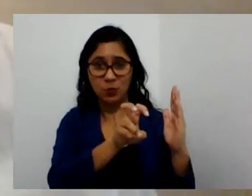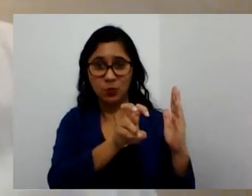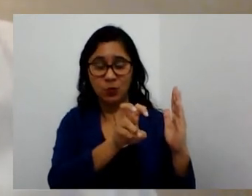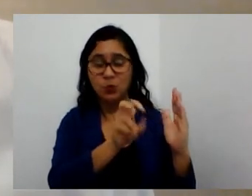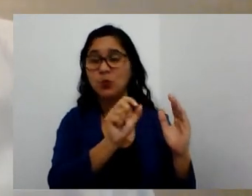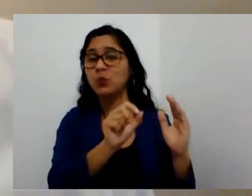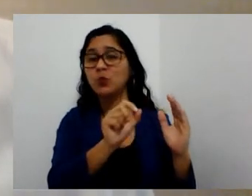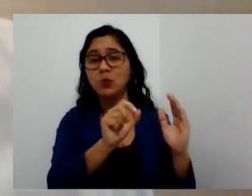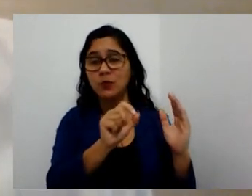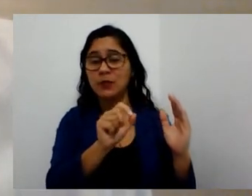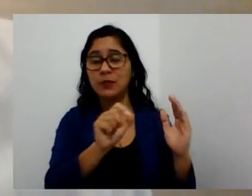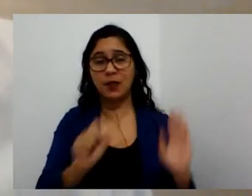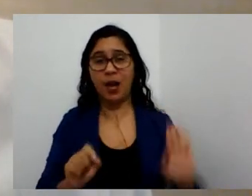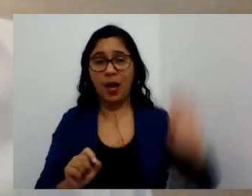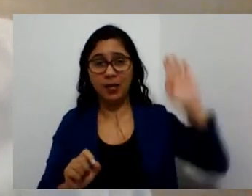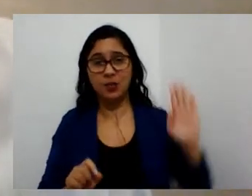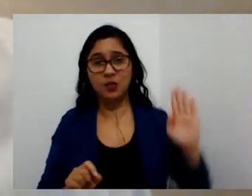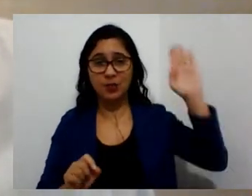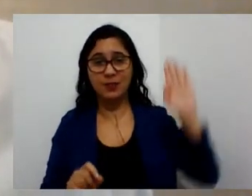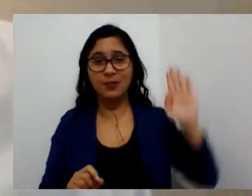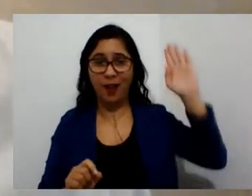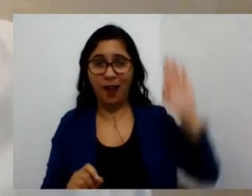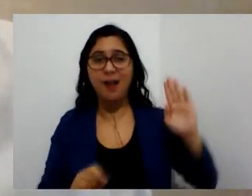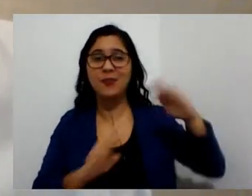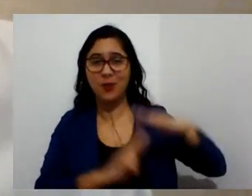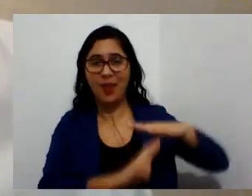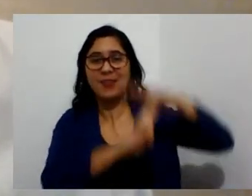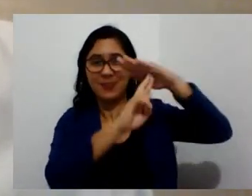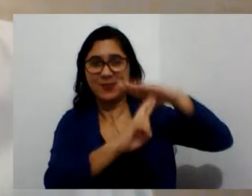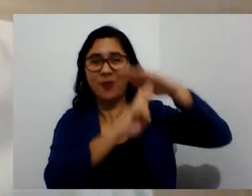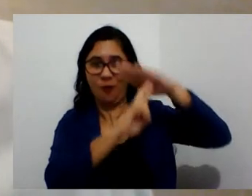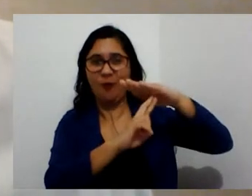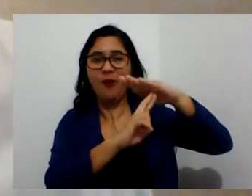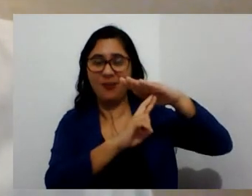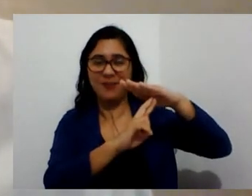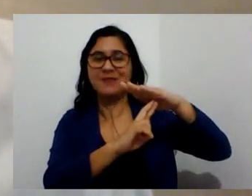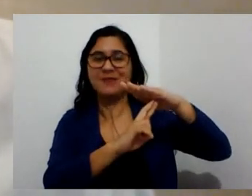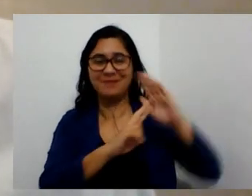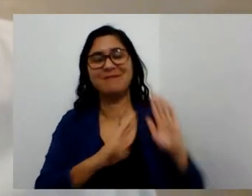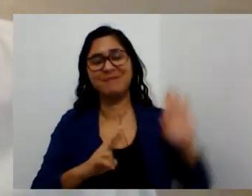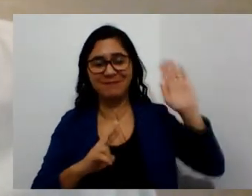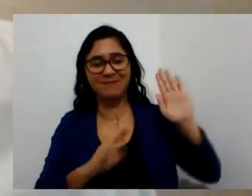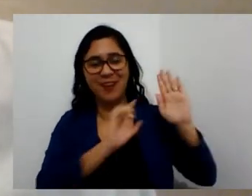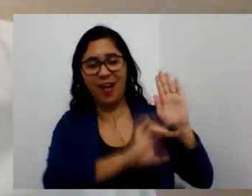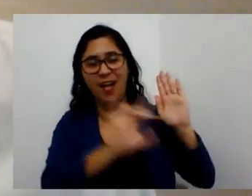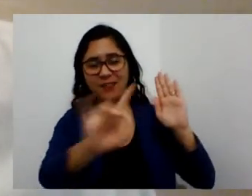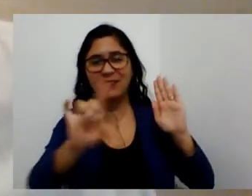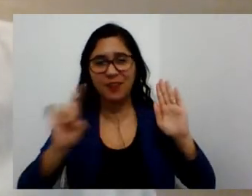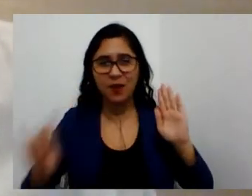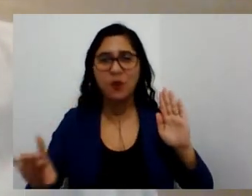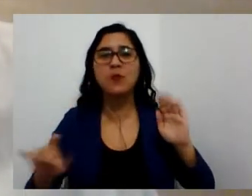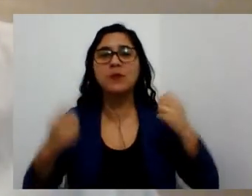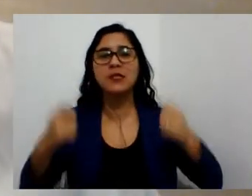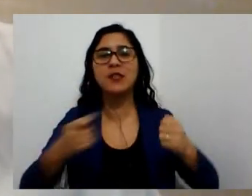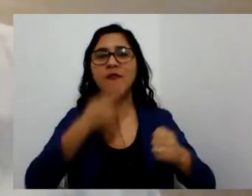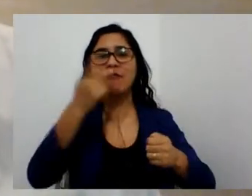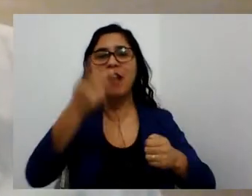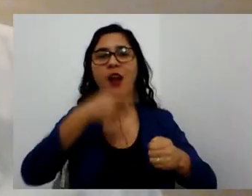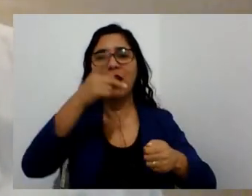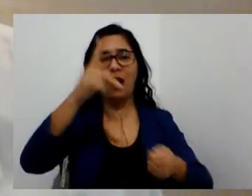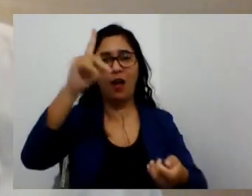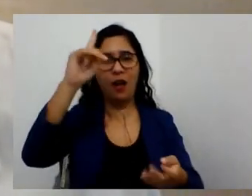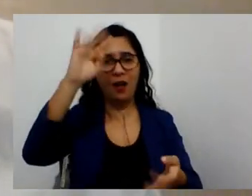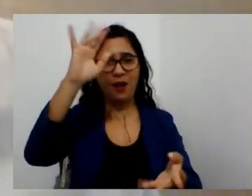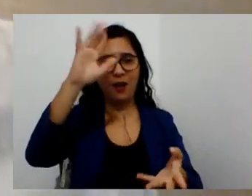os candidatos ao cargo de reitor, candidatos e candidata ao cargo de reitor, têm de fazer suas considerações